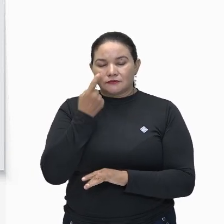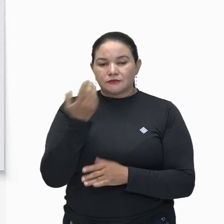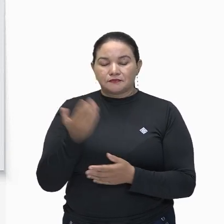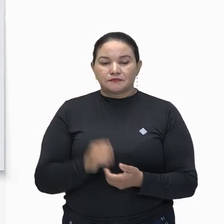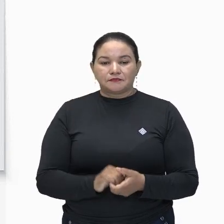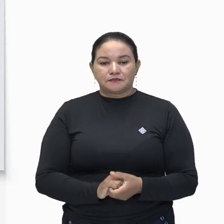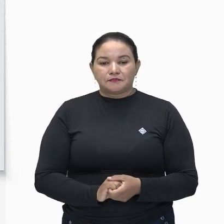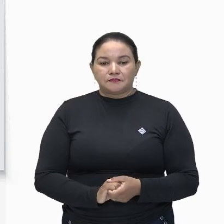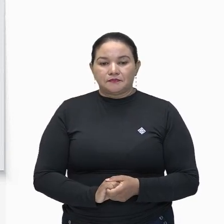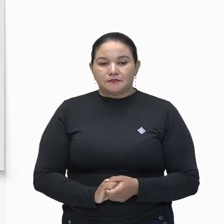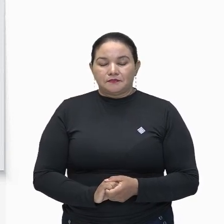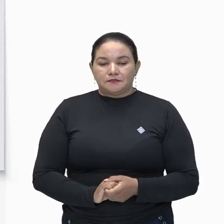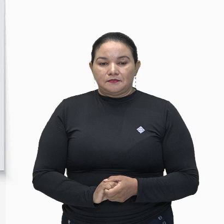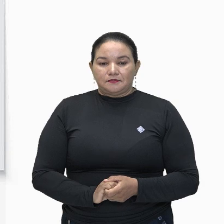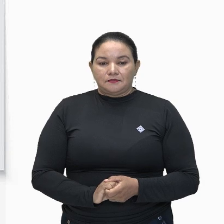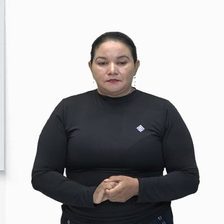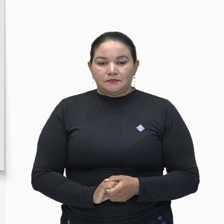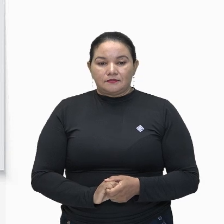algumas